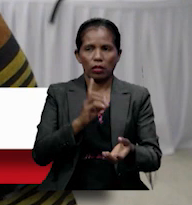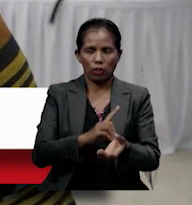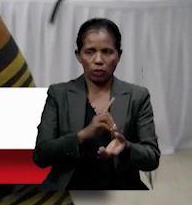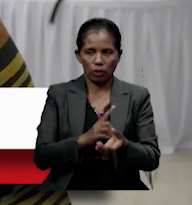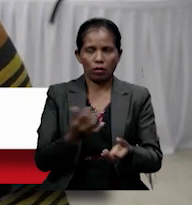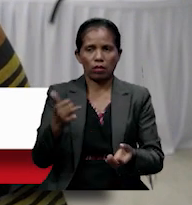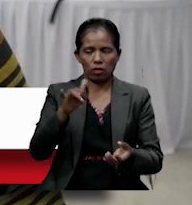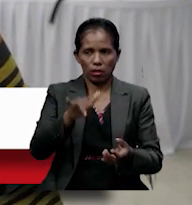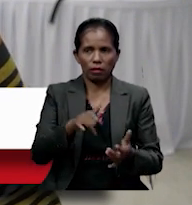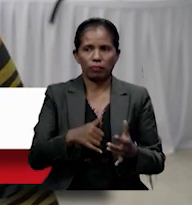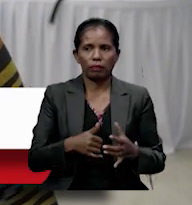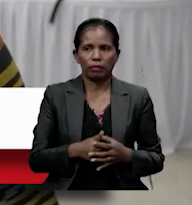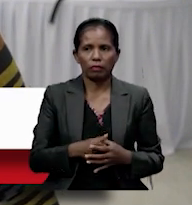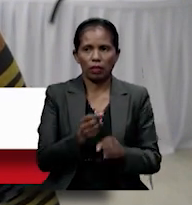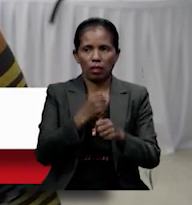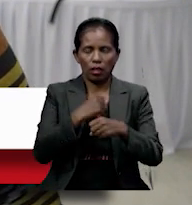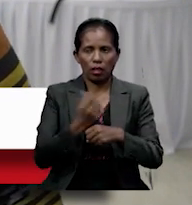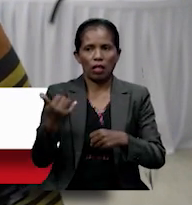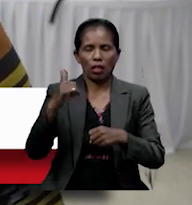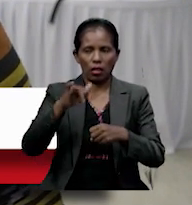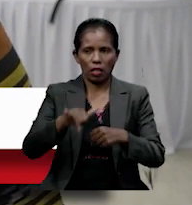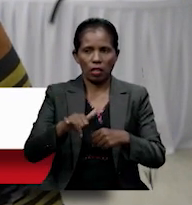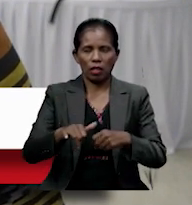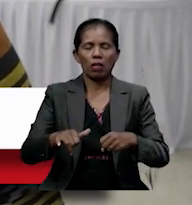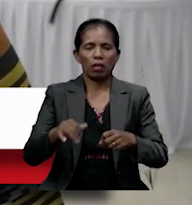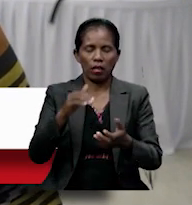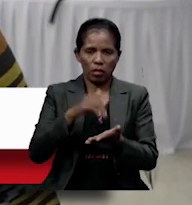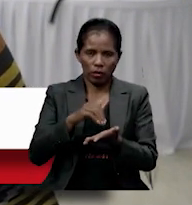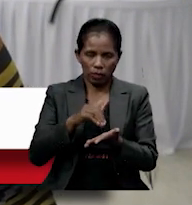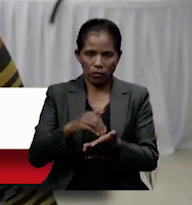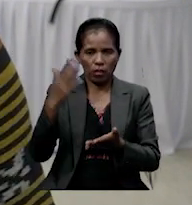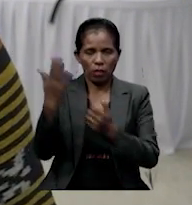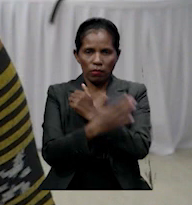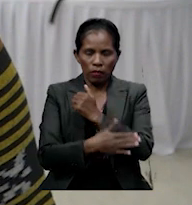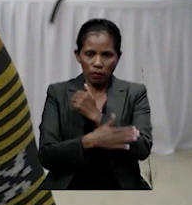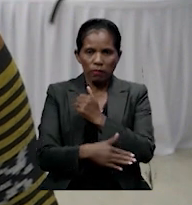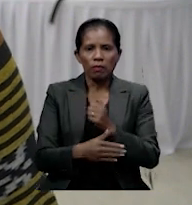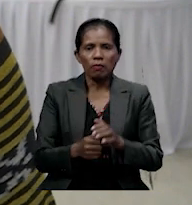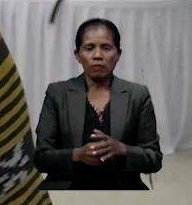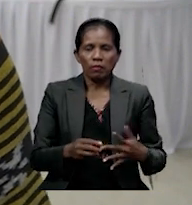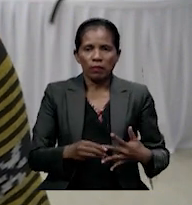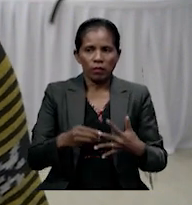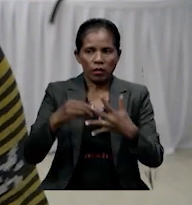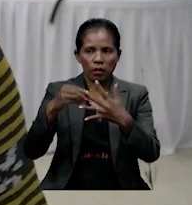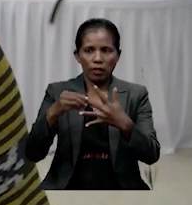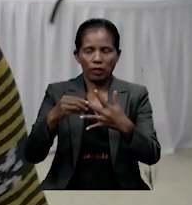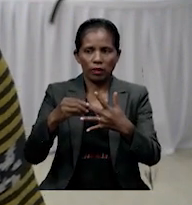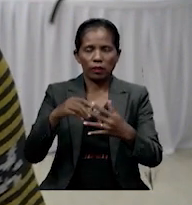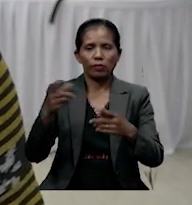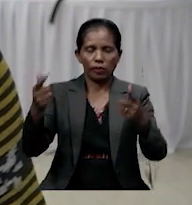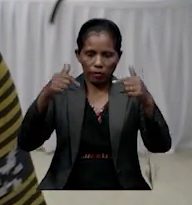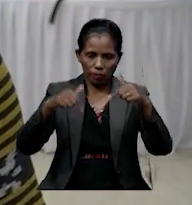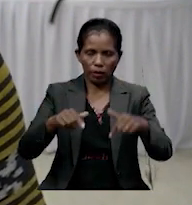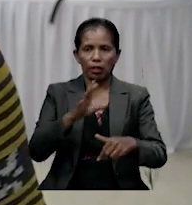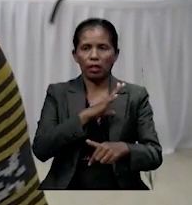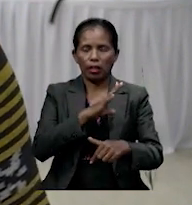cá, halau serne continu serne estudo e harai liur ba especialização quando fila fala mai tem que rein lo que